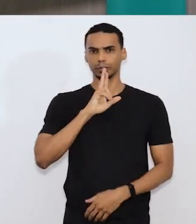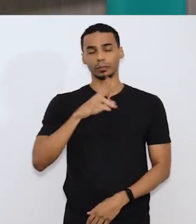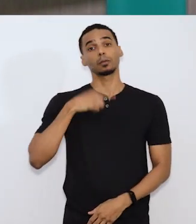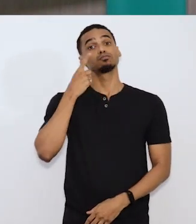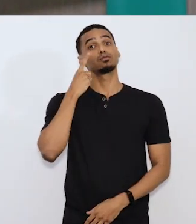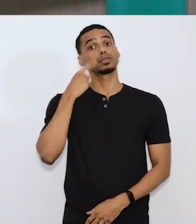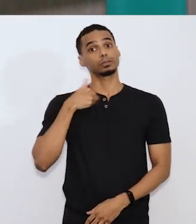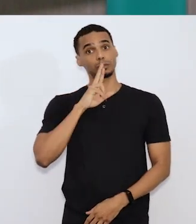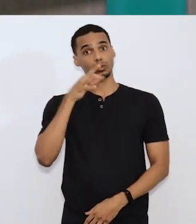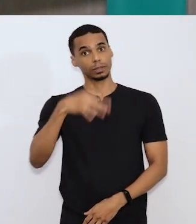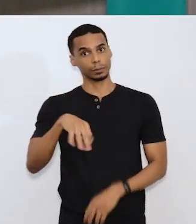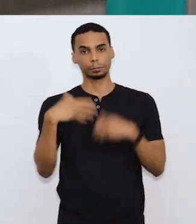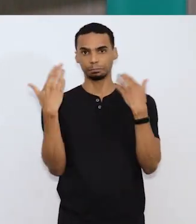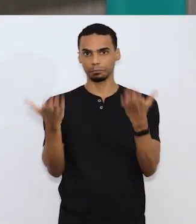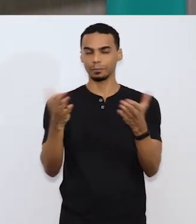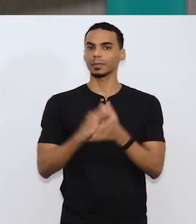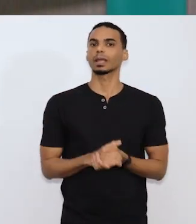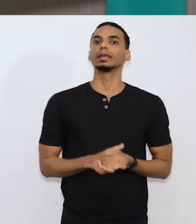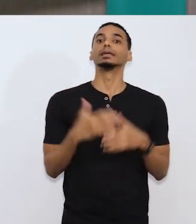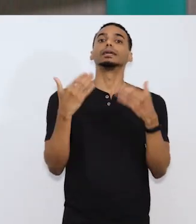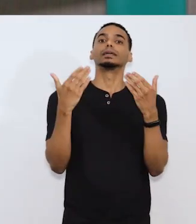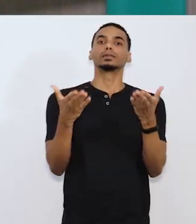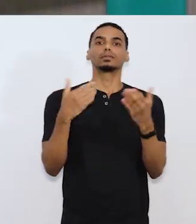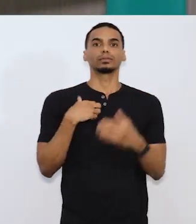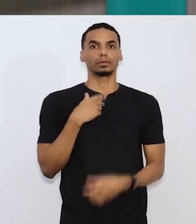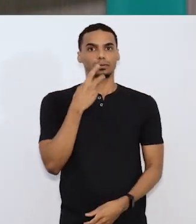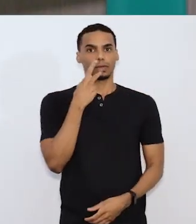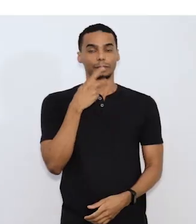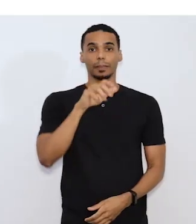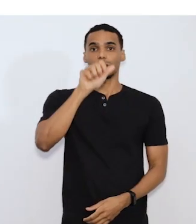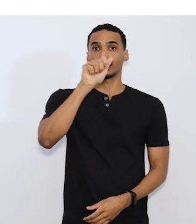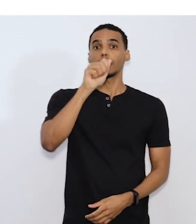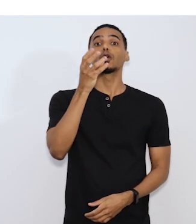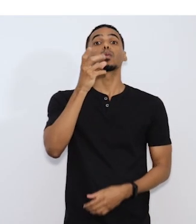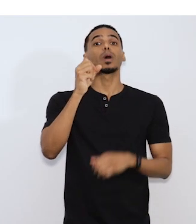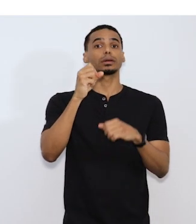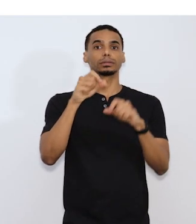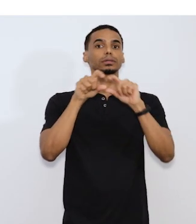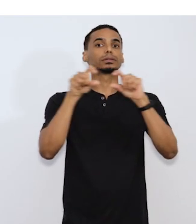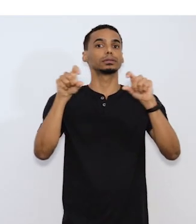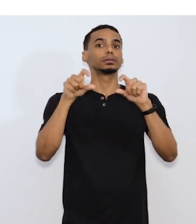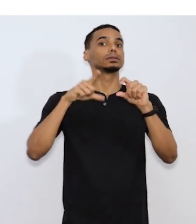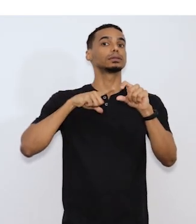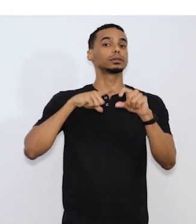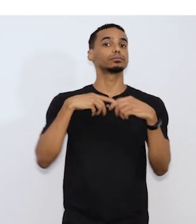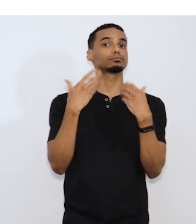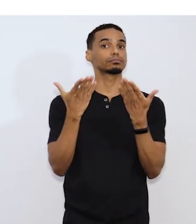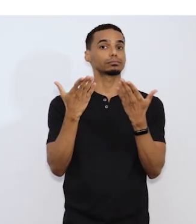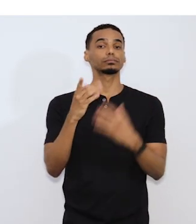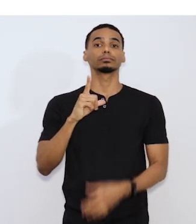nossas respostas? Ok. Então, quando eu digo para vocês na letra A, quantas orações há na fala da personagem, nós